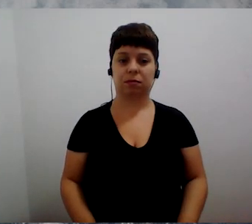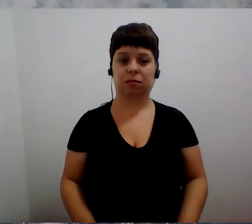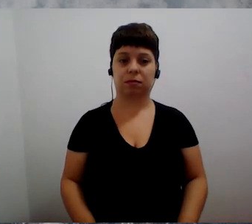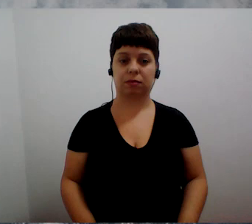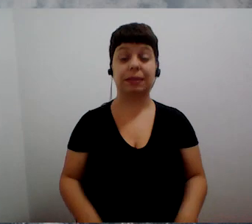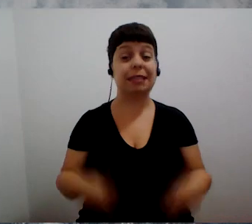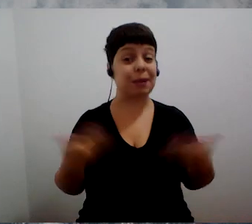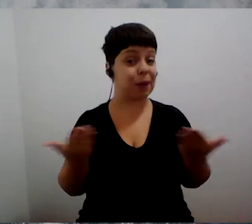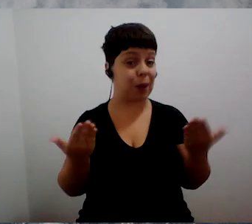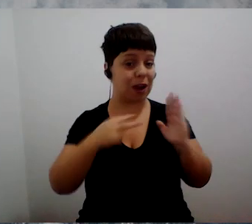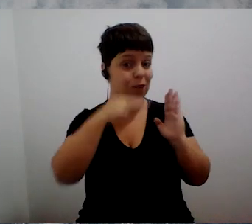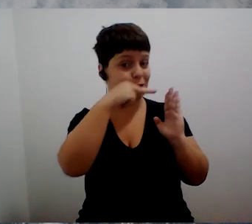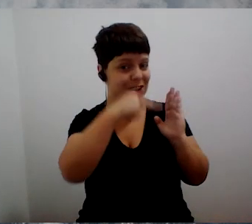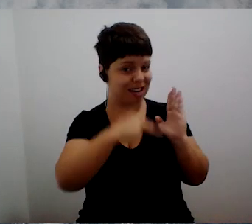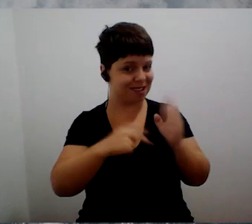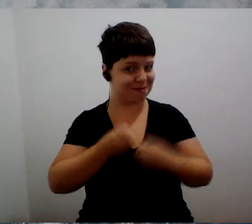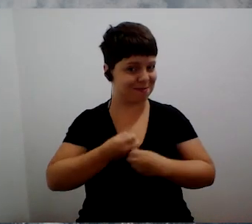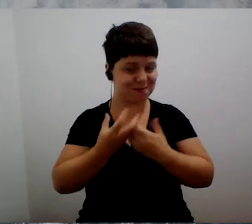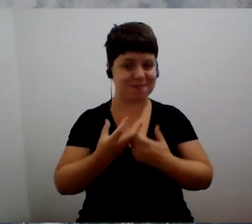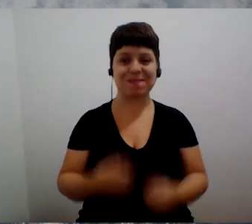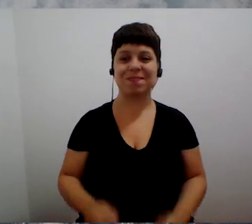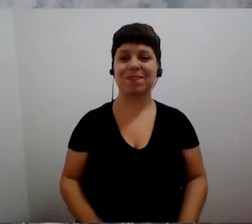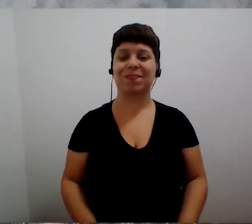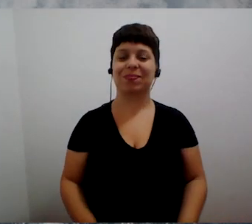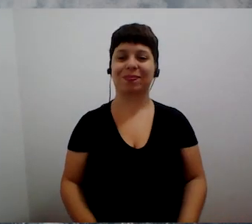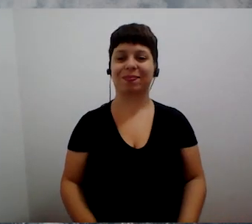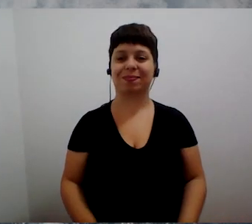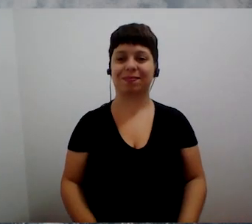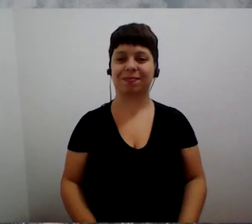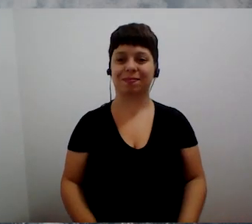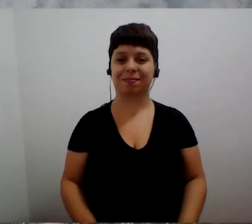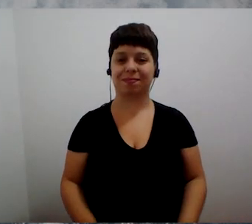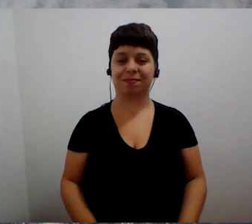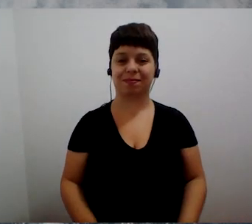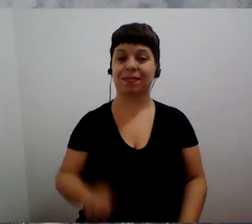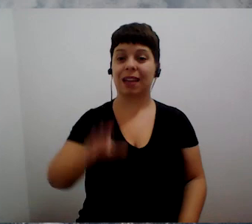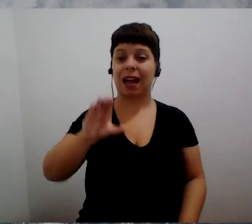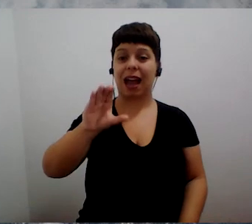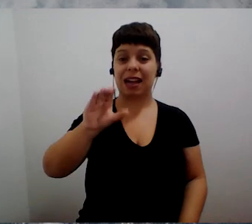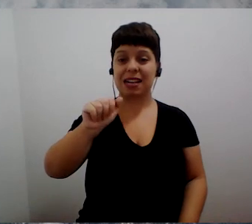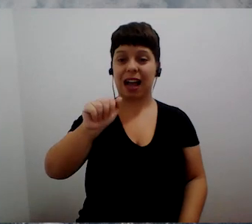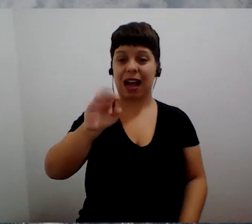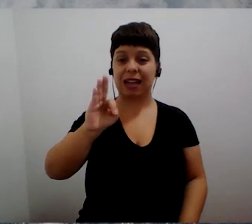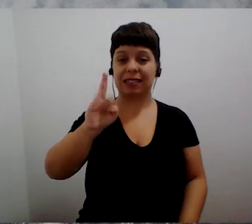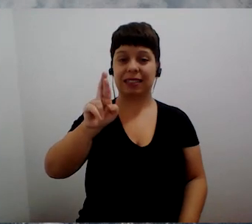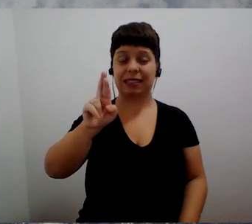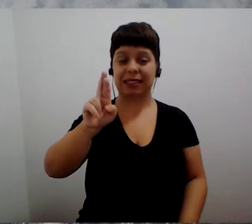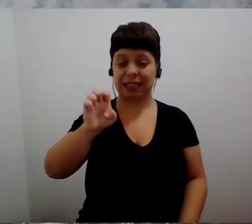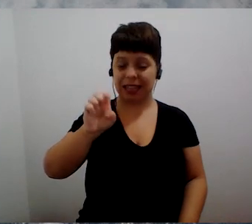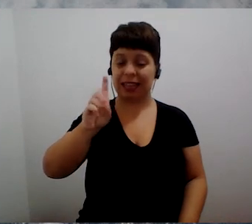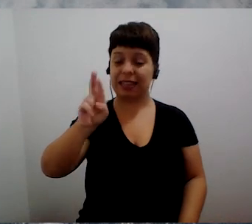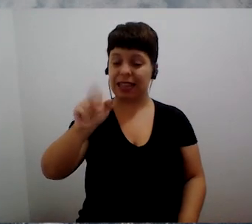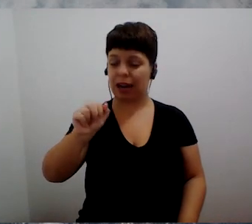ali para pairar, né? Então é isso. Eu vou fazer a leitura aqui do nosso poema.